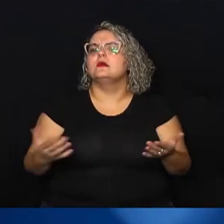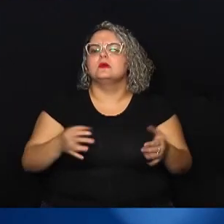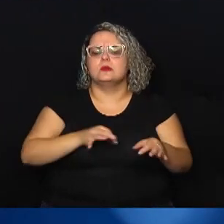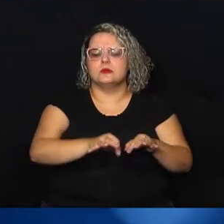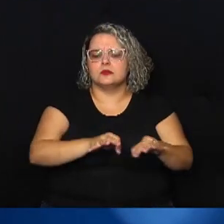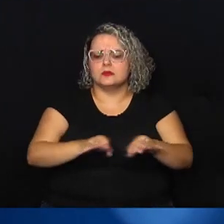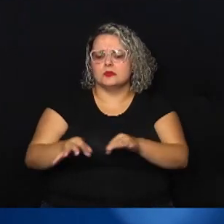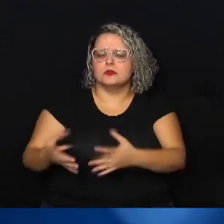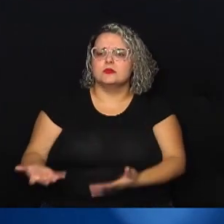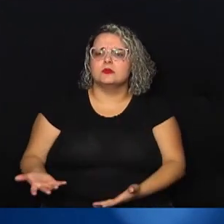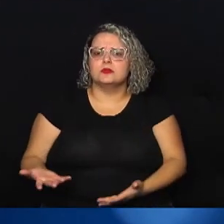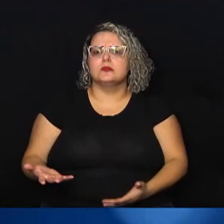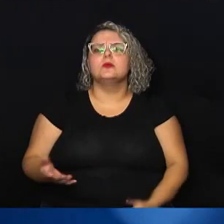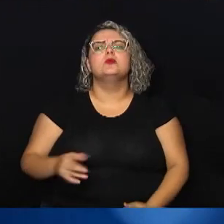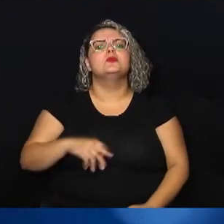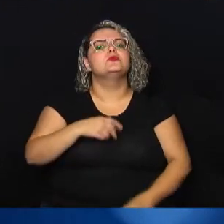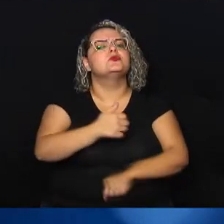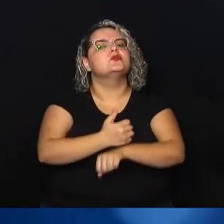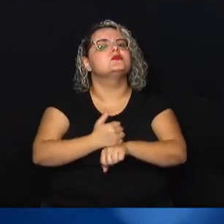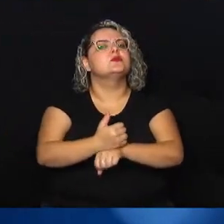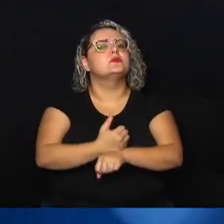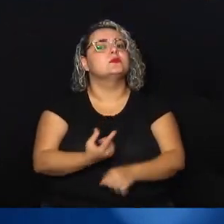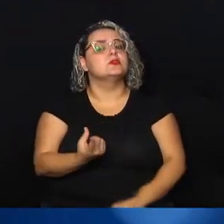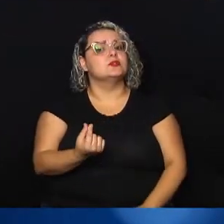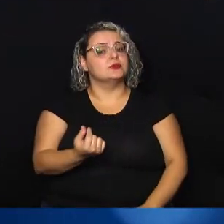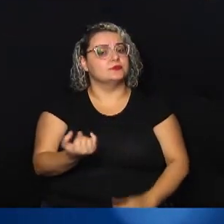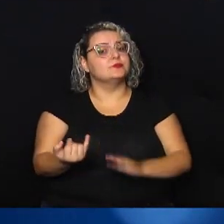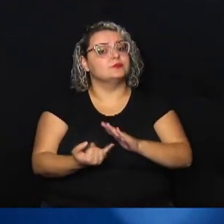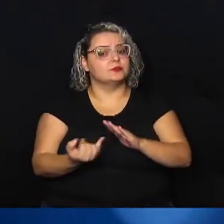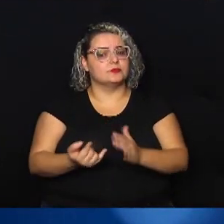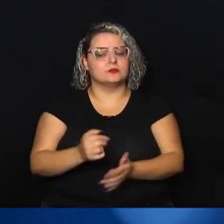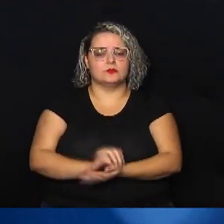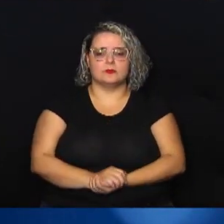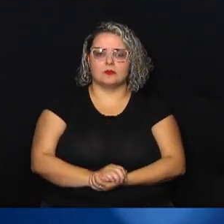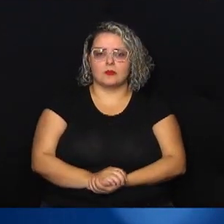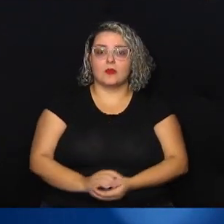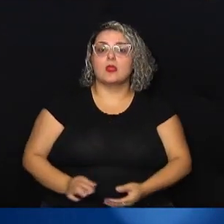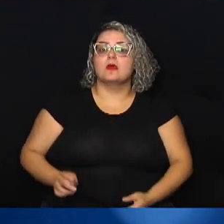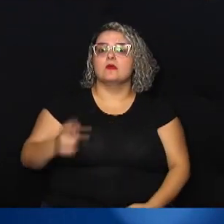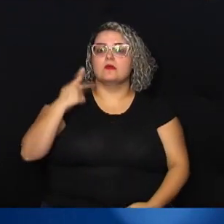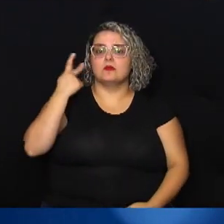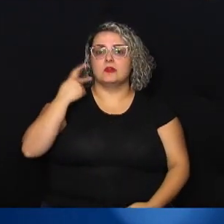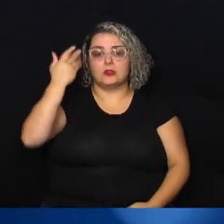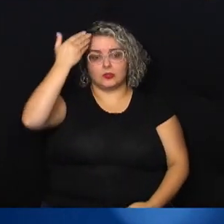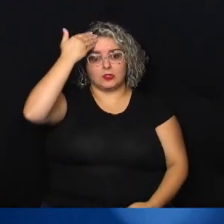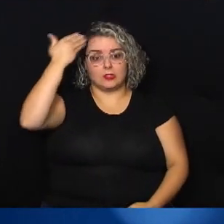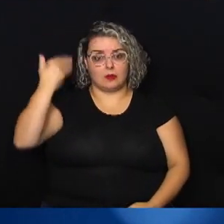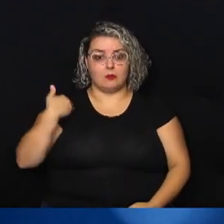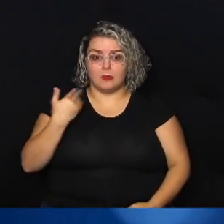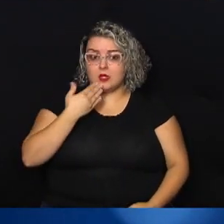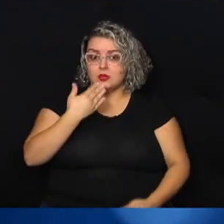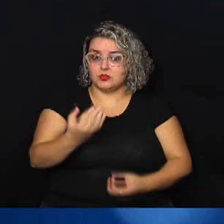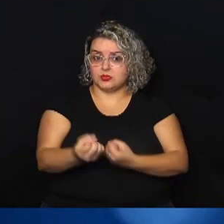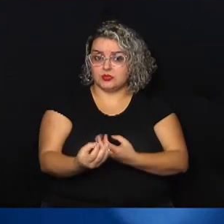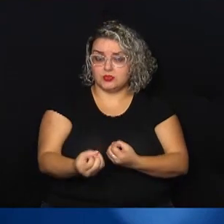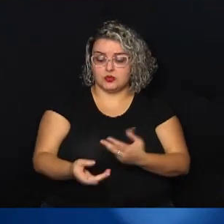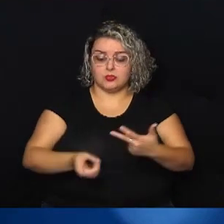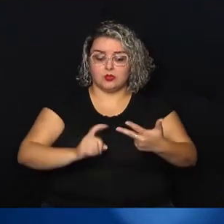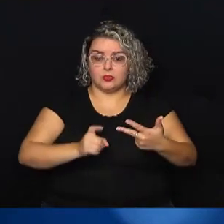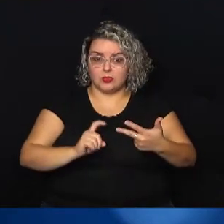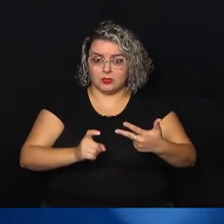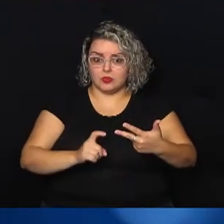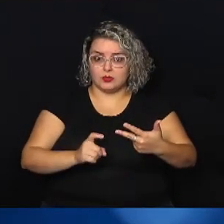funcionários e a situação financeira da instituição. Vereadora Débora Palermo pede informações ao executivo